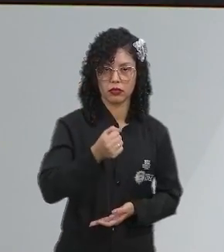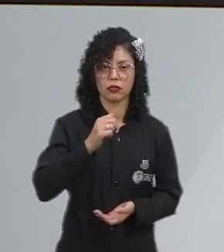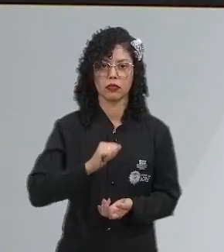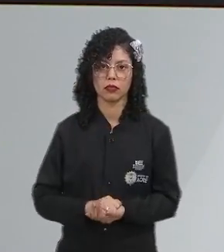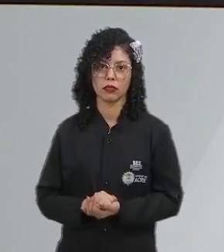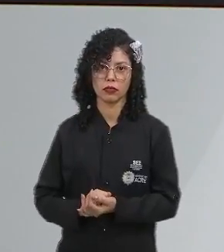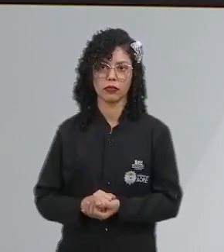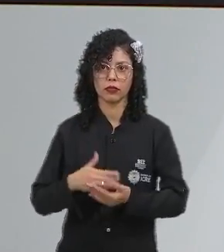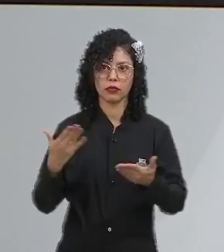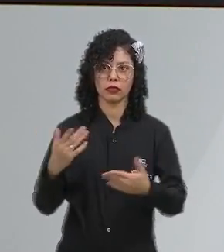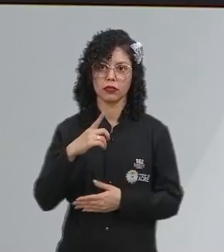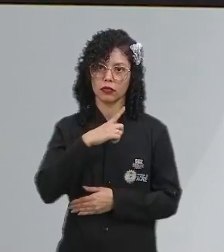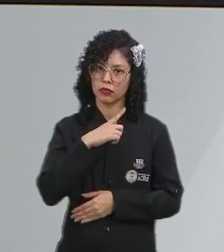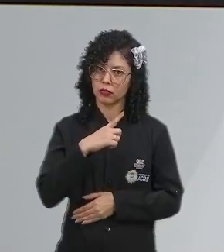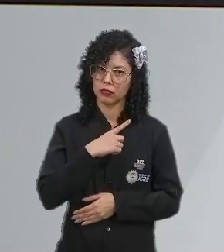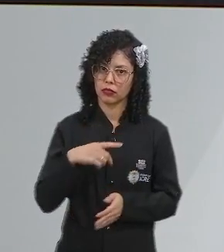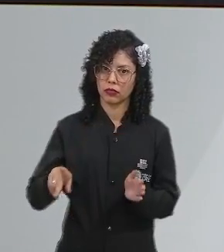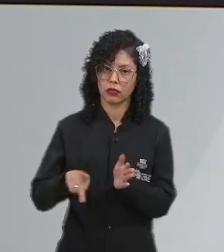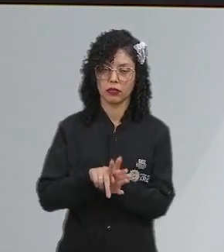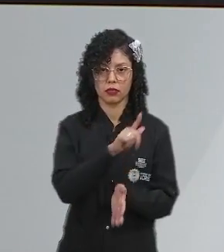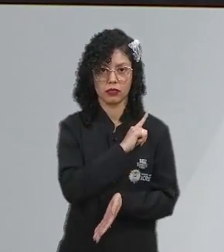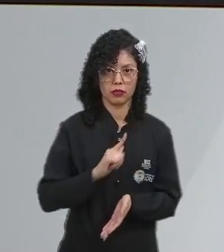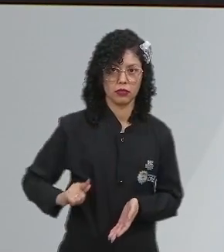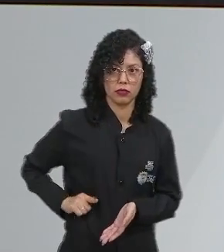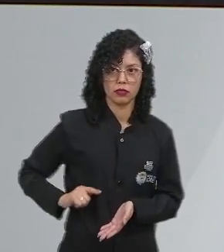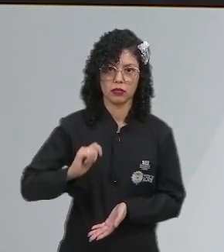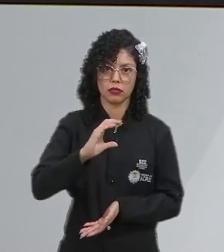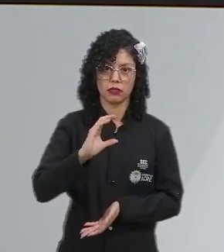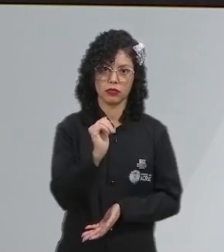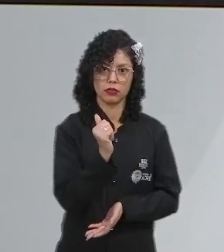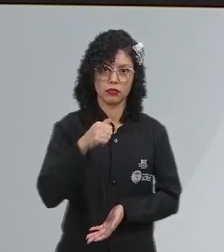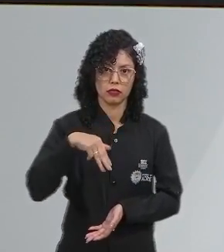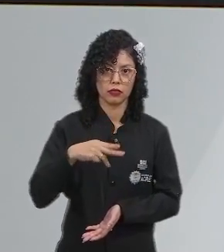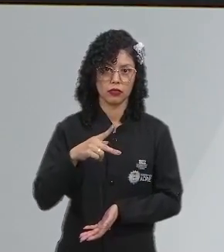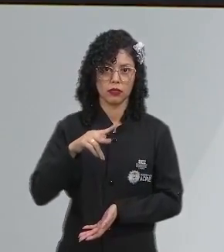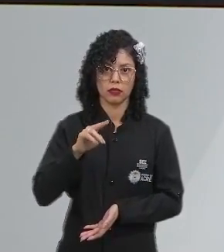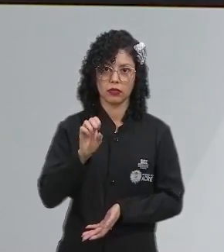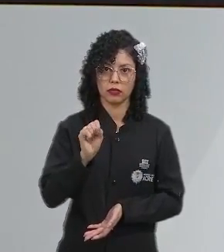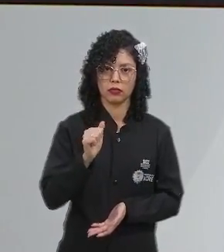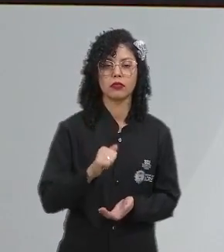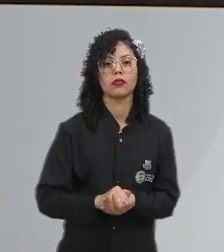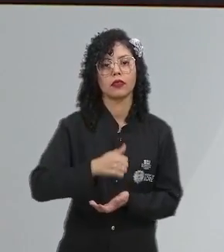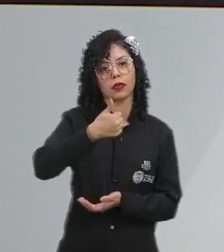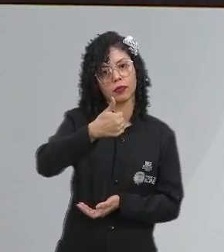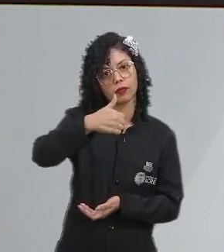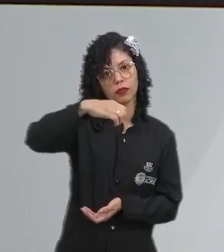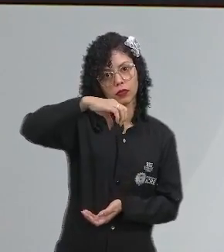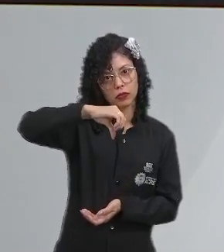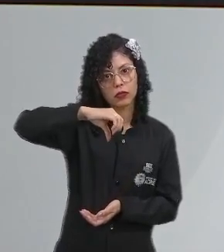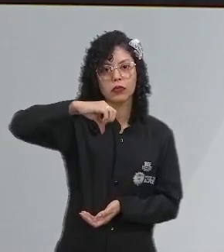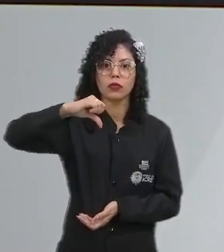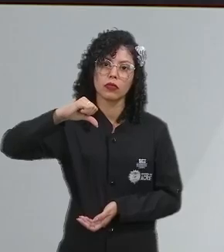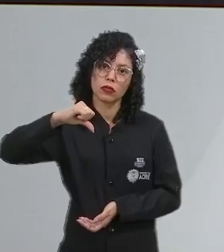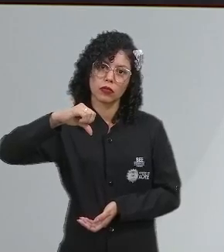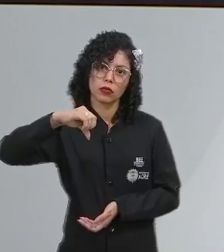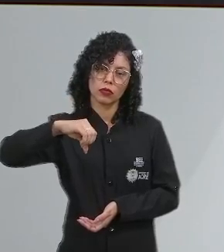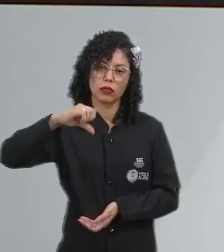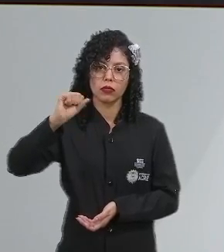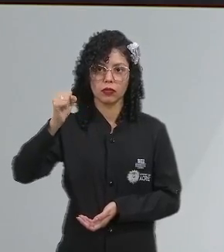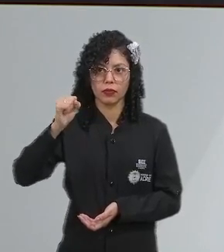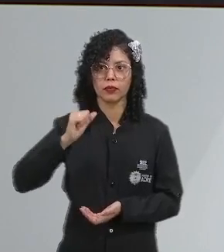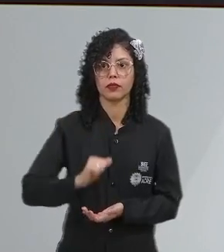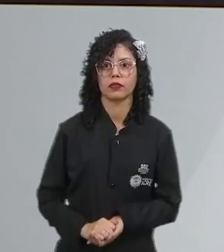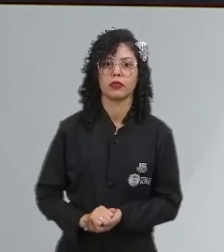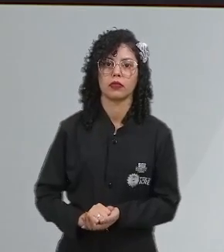Leite, inaugurada pelo governo de Campos Salles em 1898, né? Com o revezamento